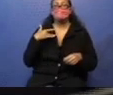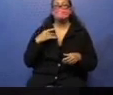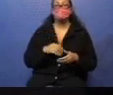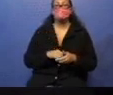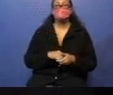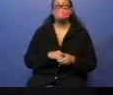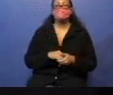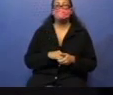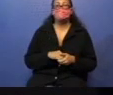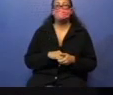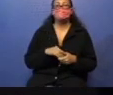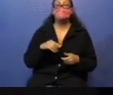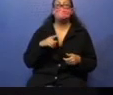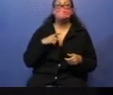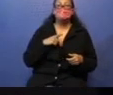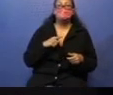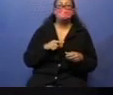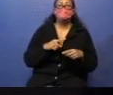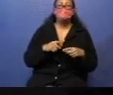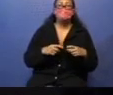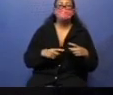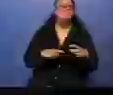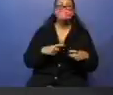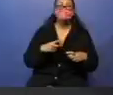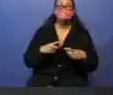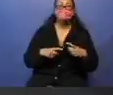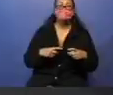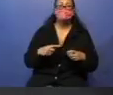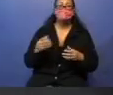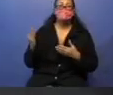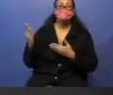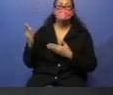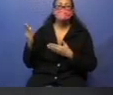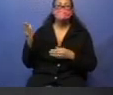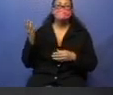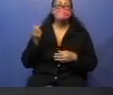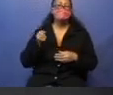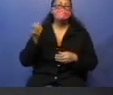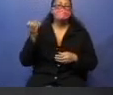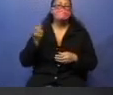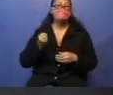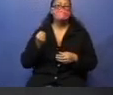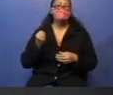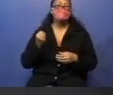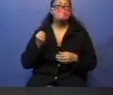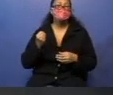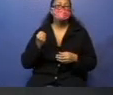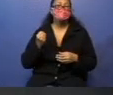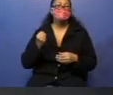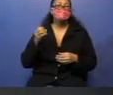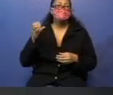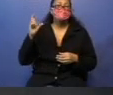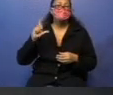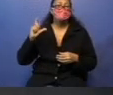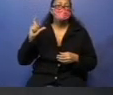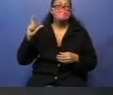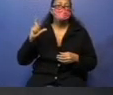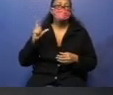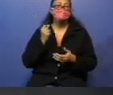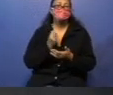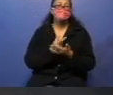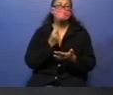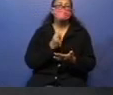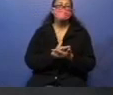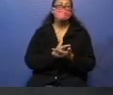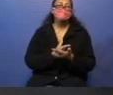Assim como algumas bactérias, olha lá, aquele leite fermentado que a gente compra no supermercado, ele é